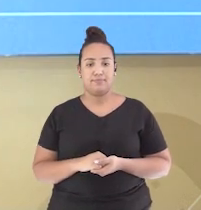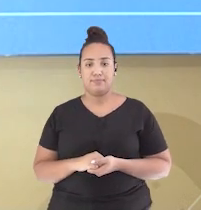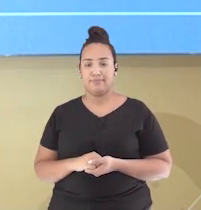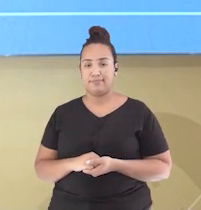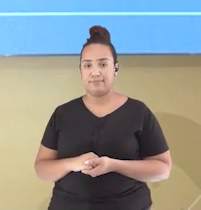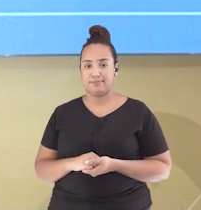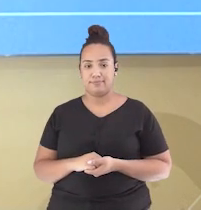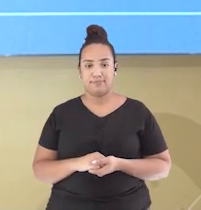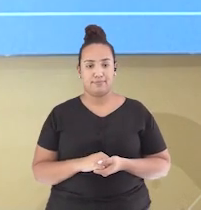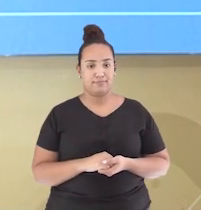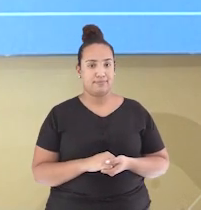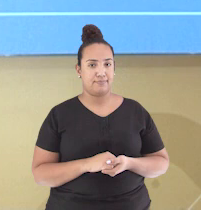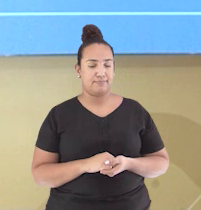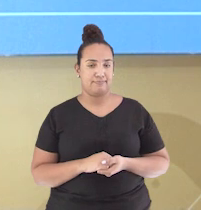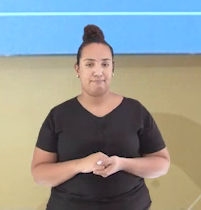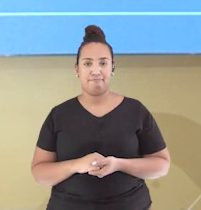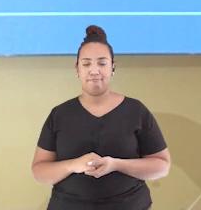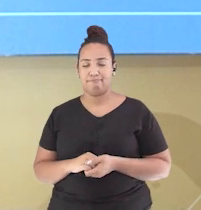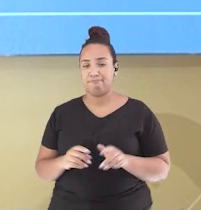Oh,